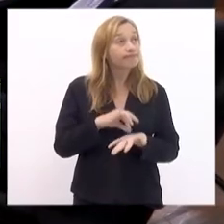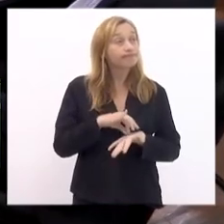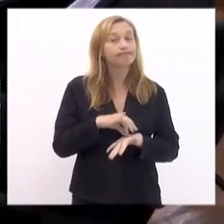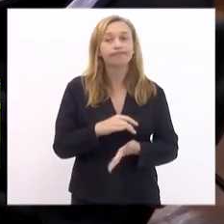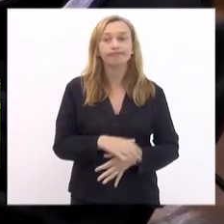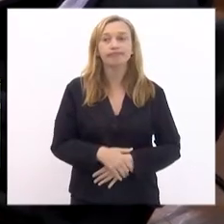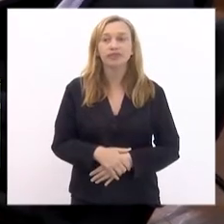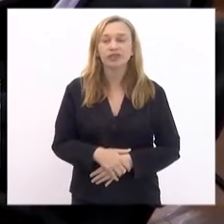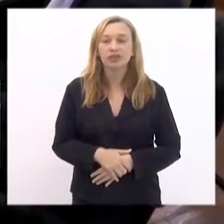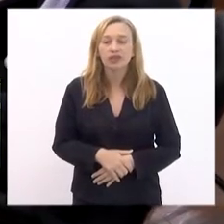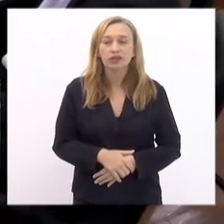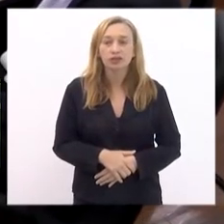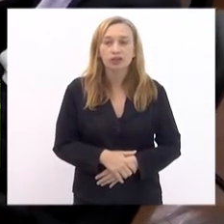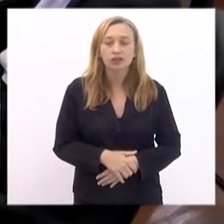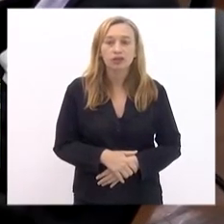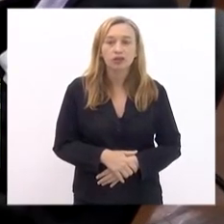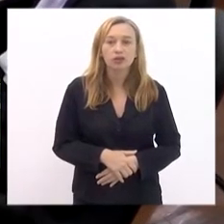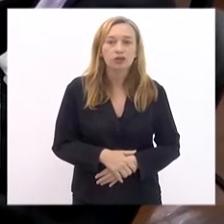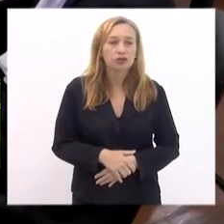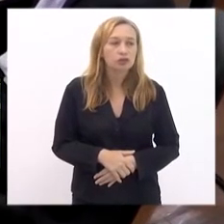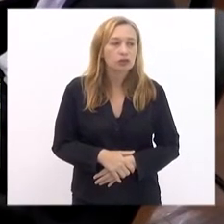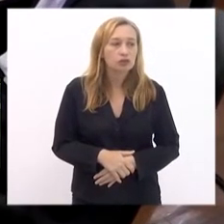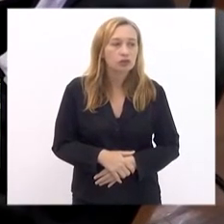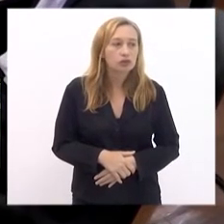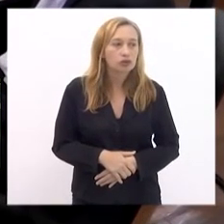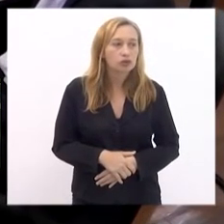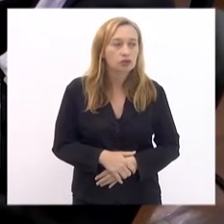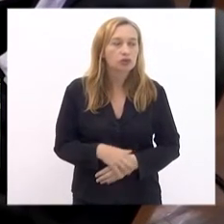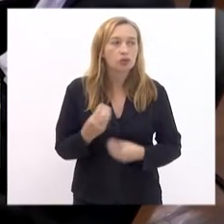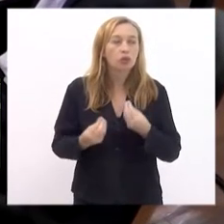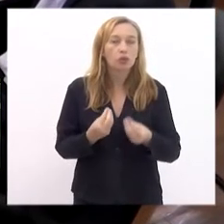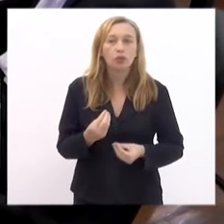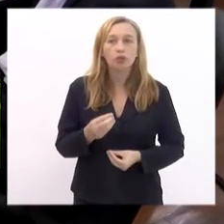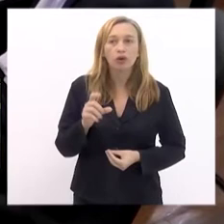tem razão. De como é que é a questão do crédito